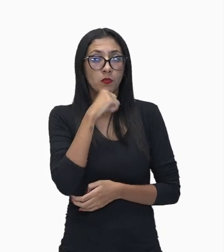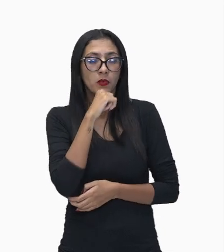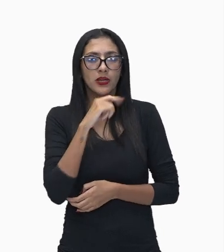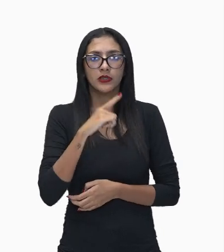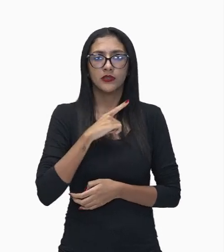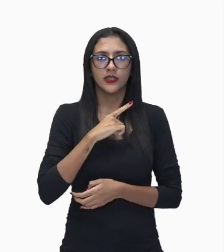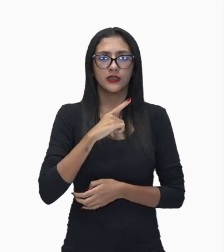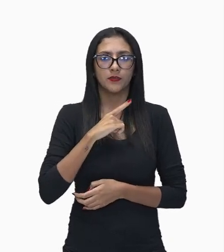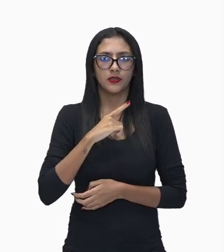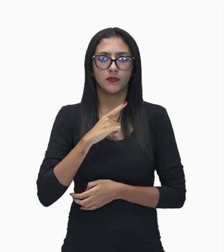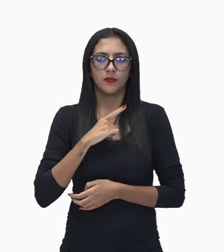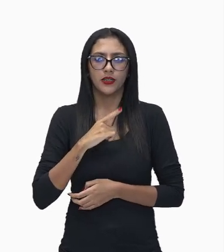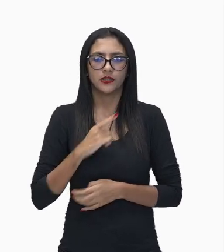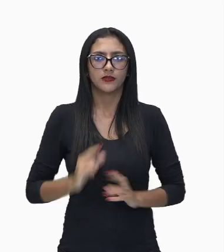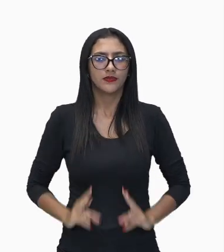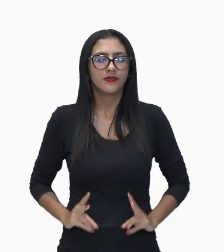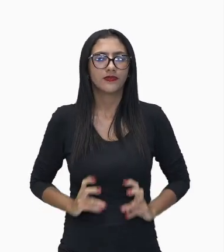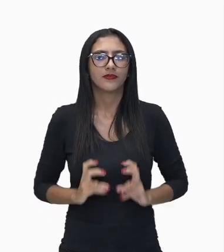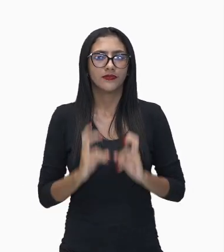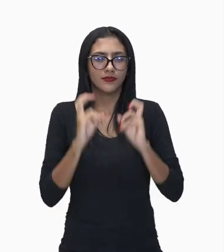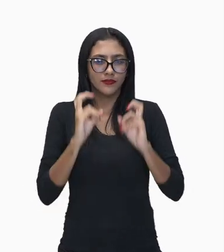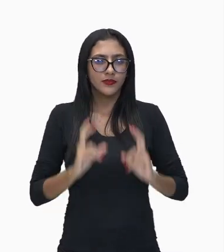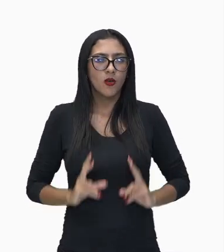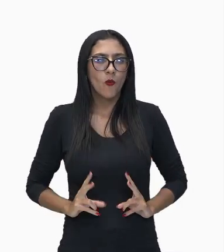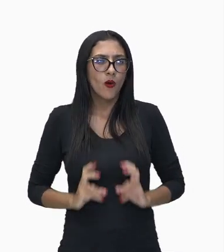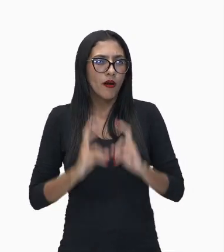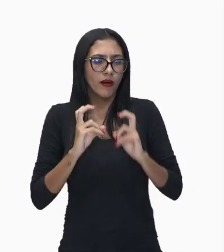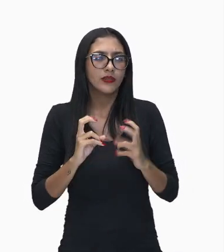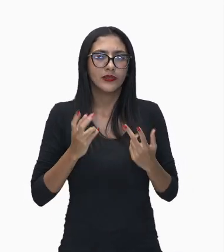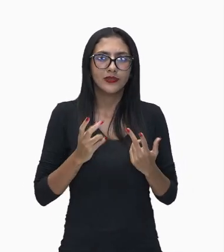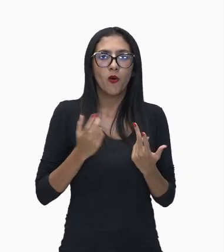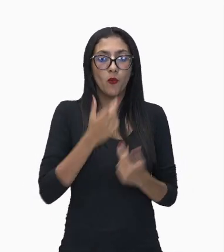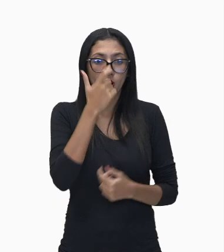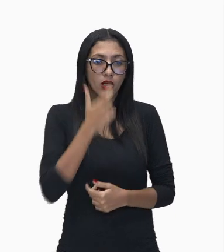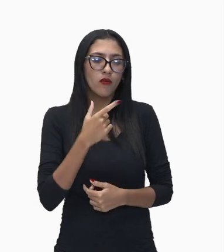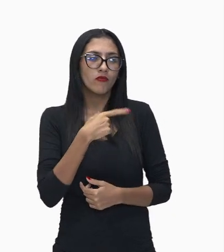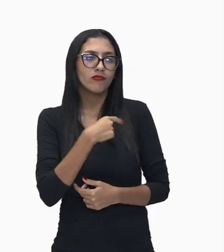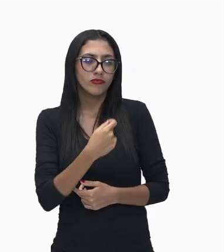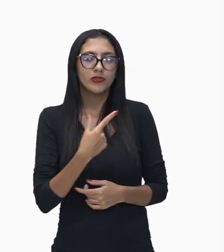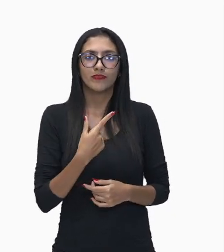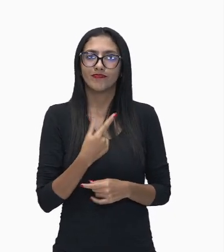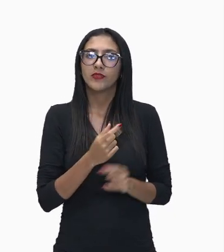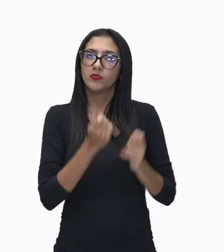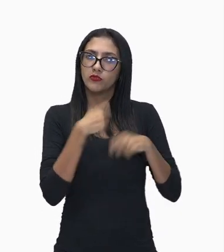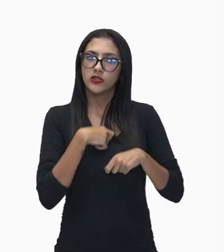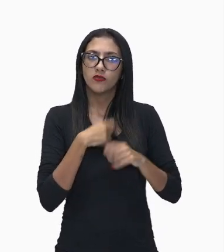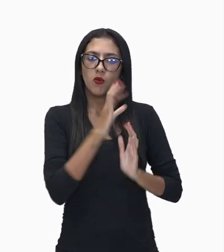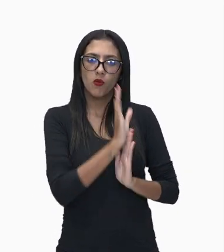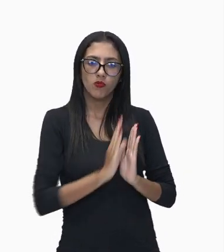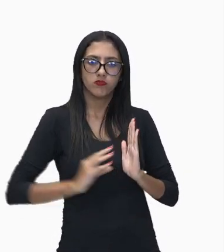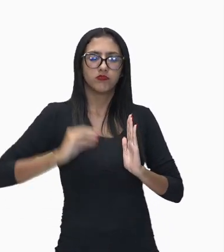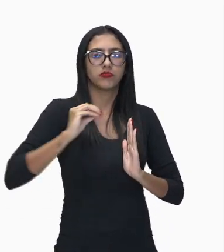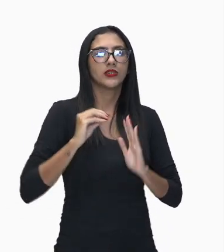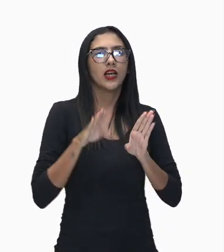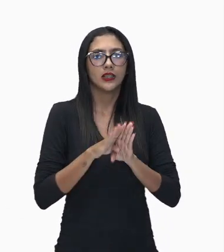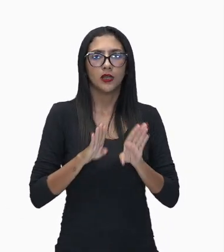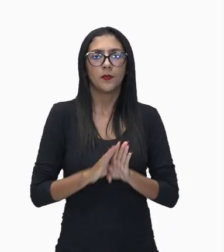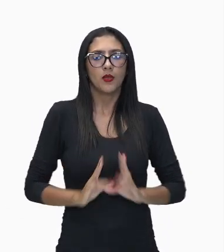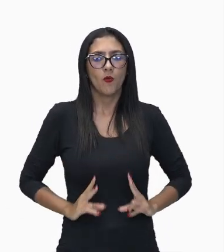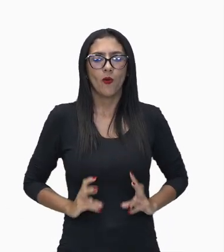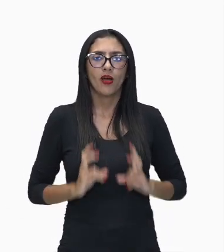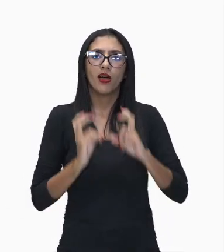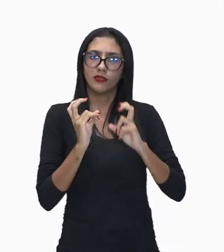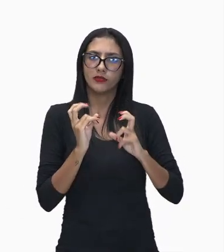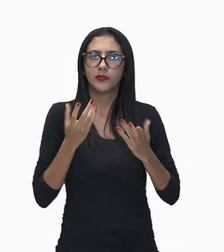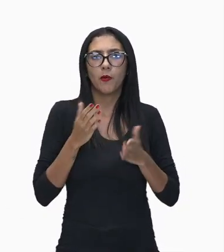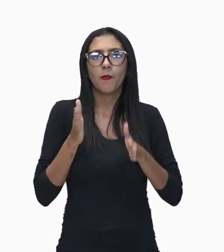câncer, provavelmente você já tem uma predisposição de apresentar essa doença em algum momento da sua vida,